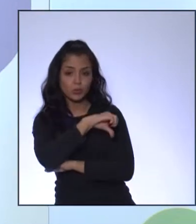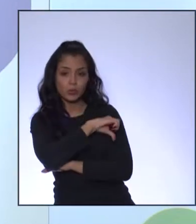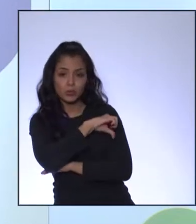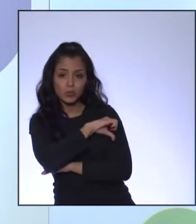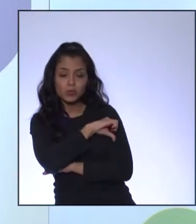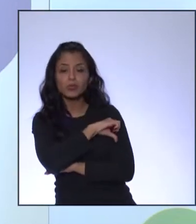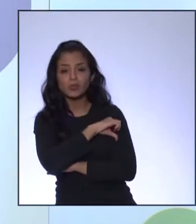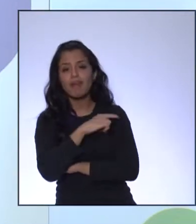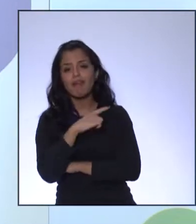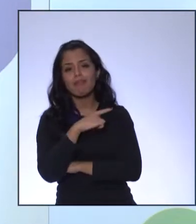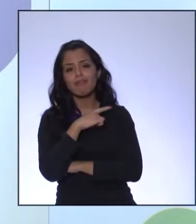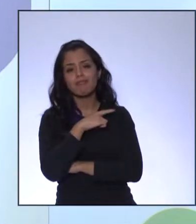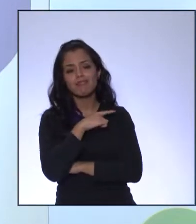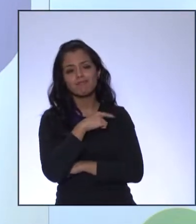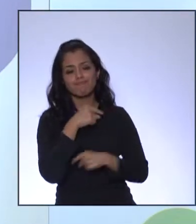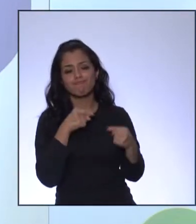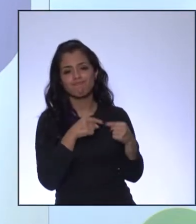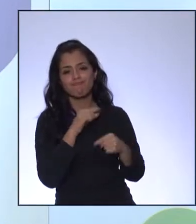essa característica.